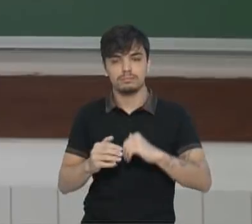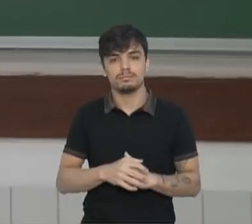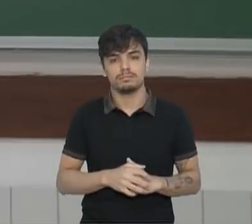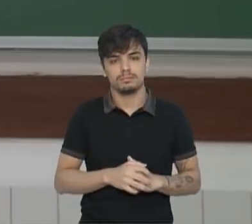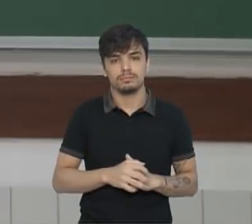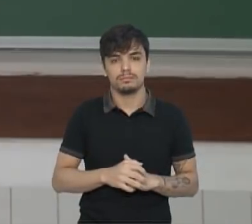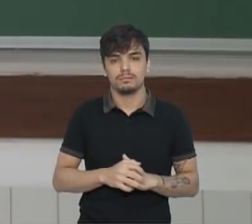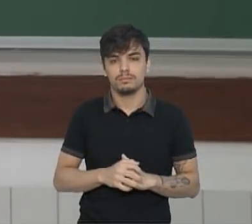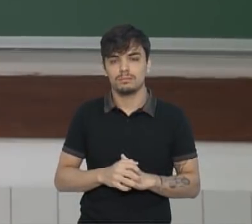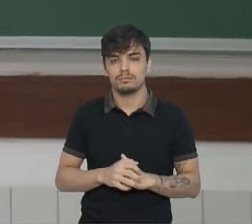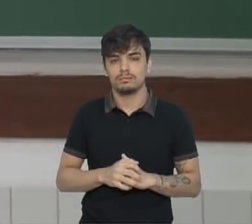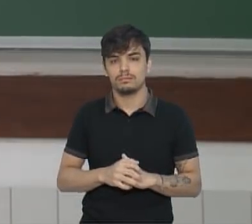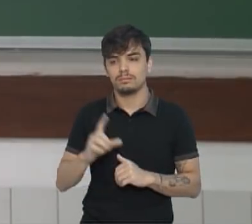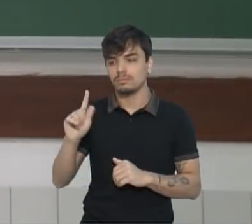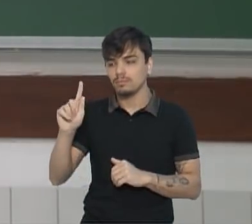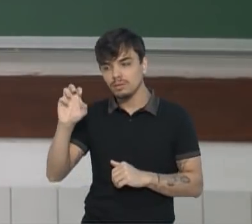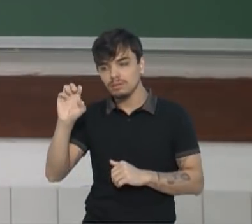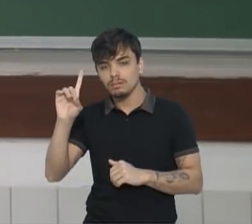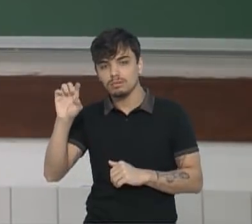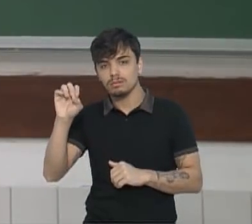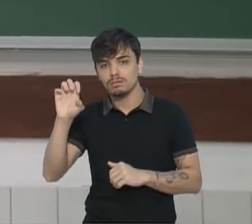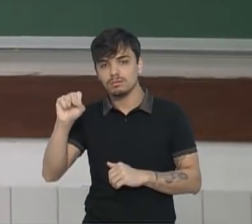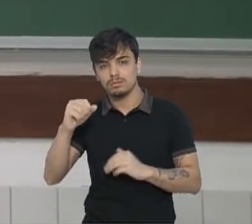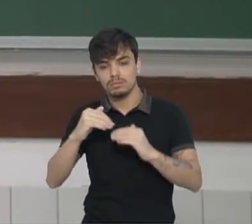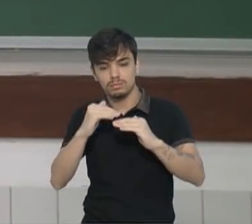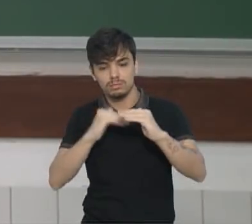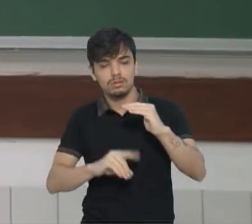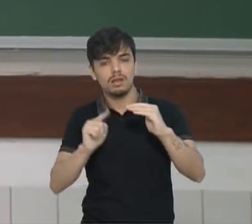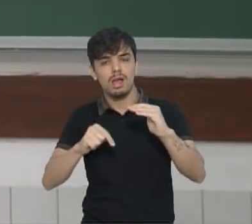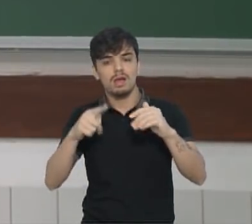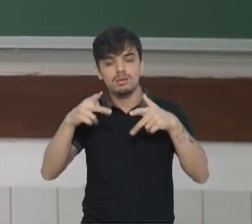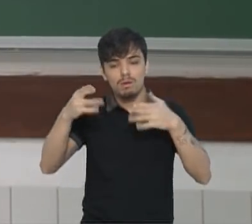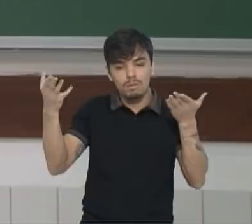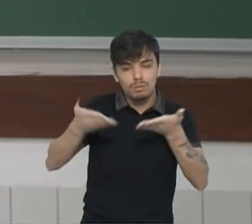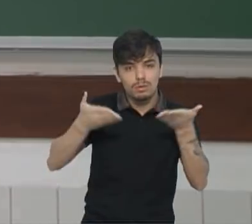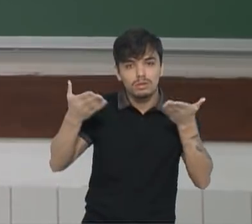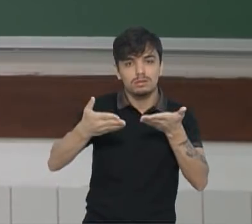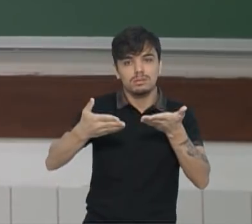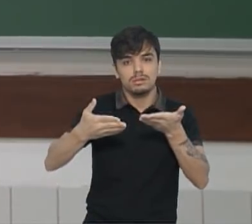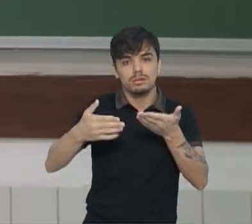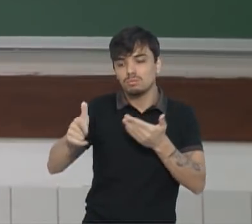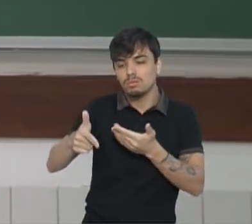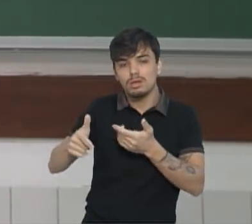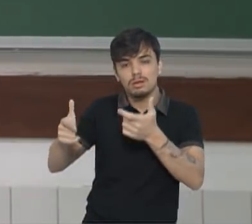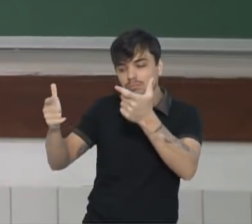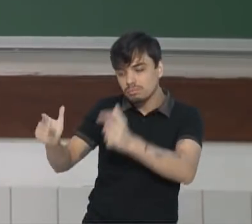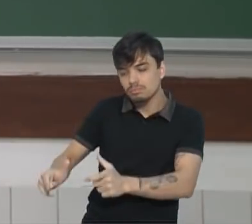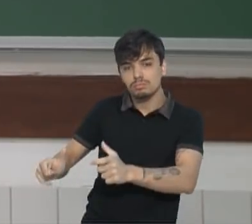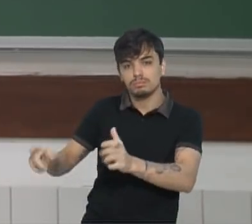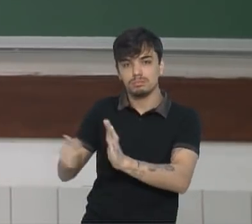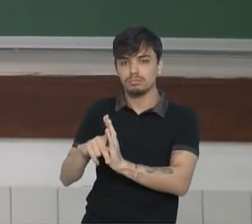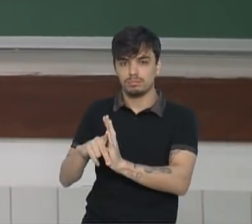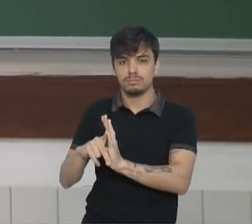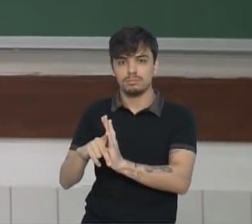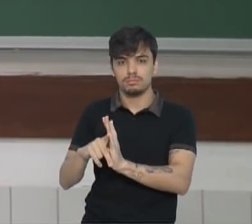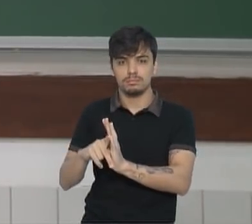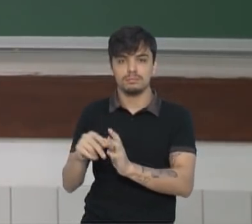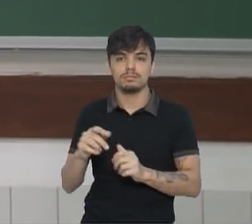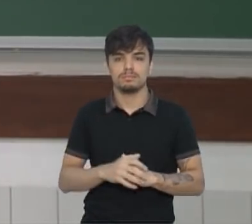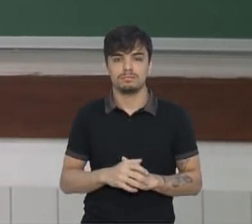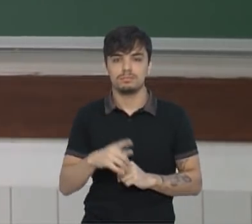os godos a gente poderia considerar hoje que seria o sem terra. Eles não tinham terra, eles procuravam um lugar para se fixar, eles praticavam o